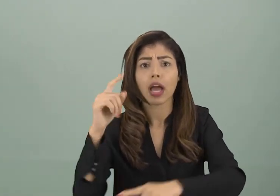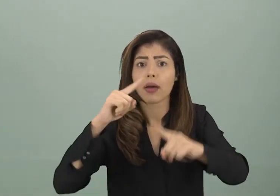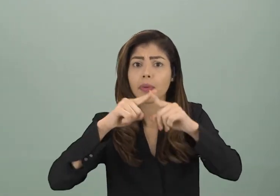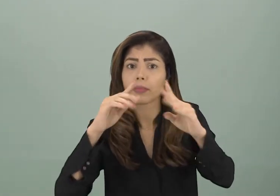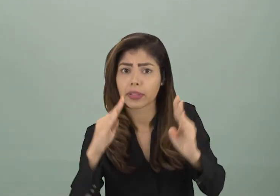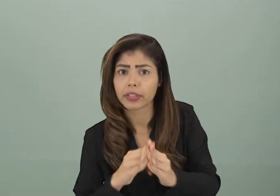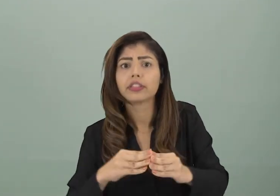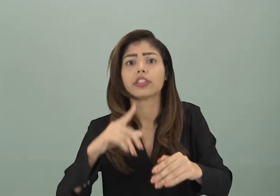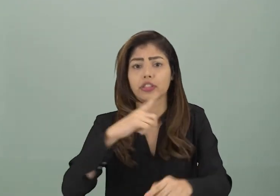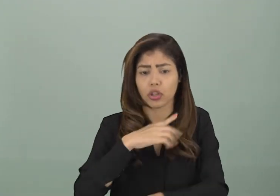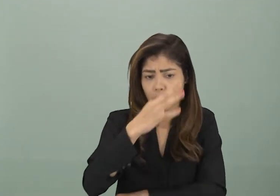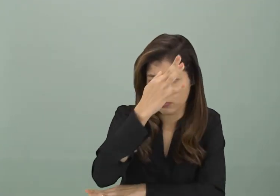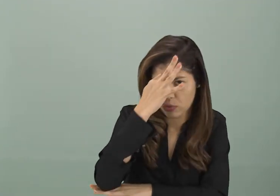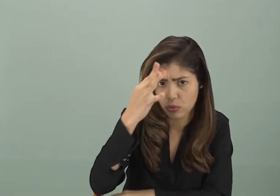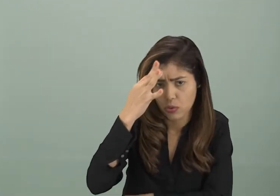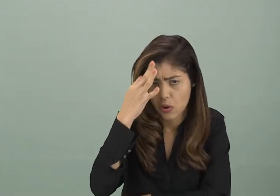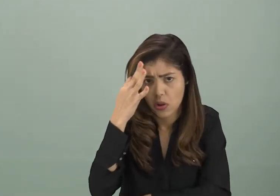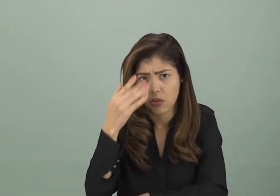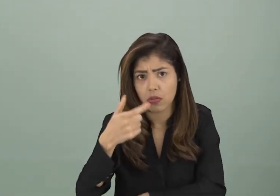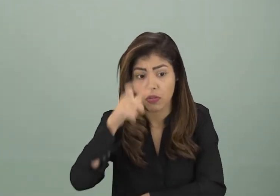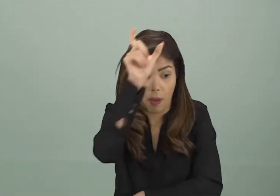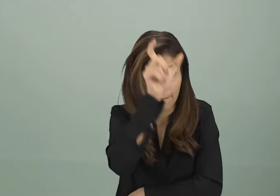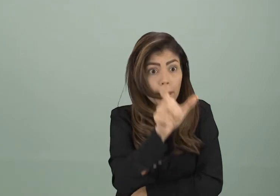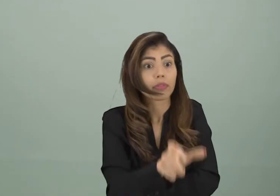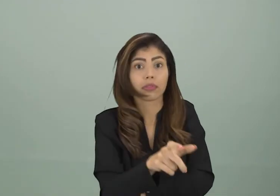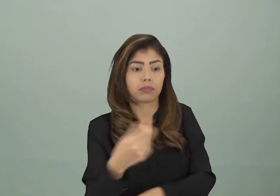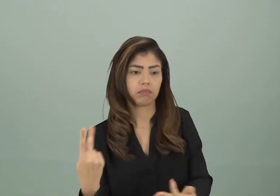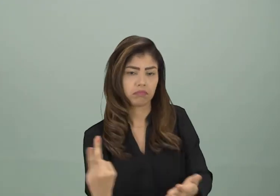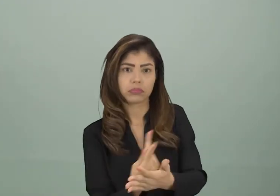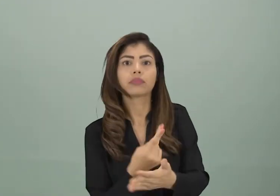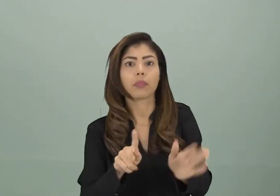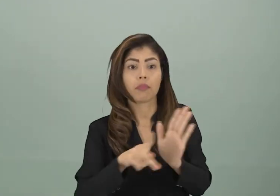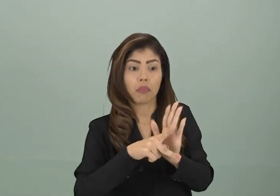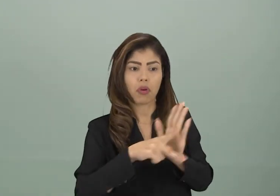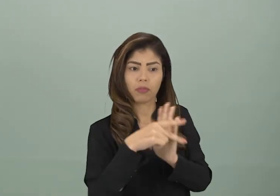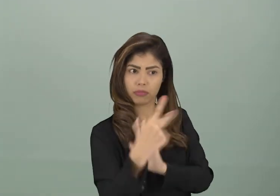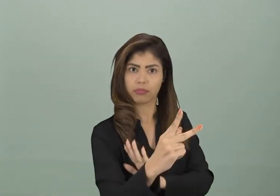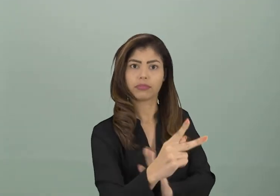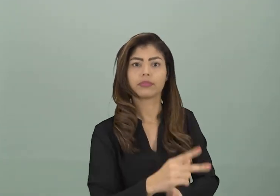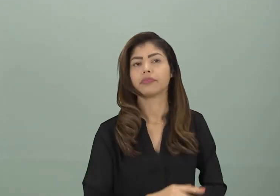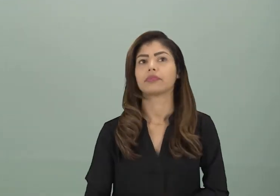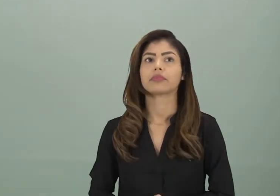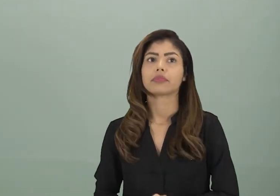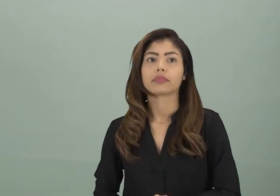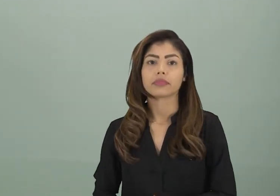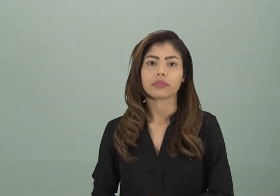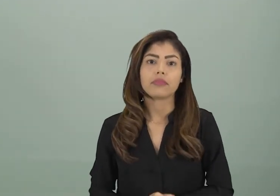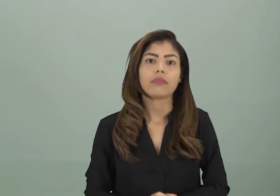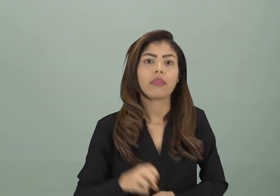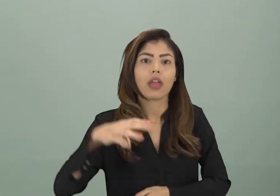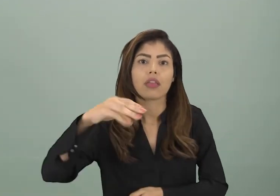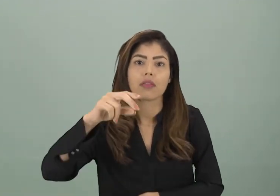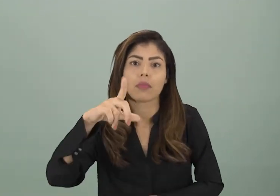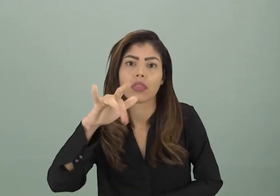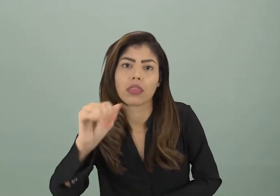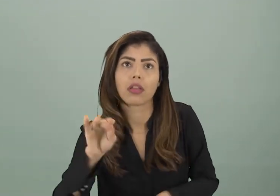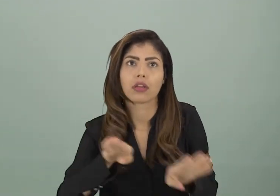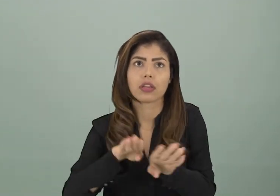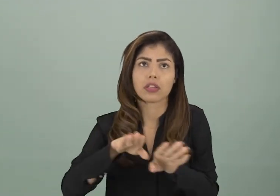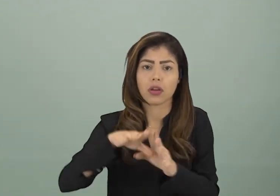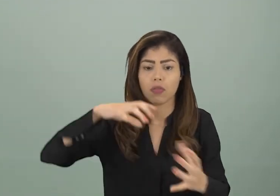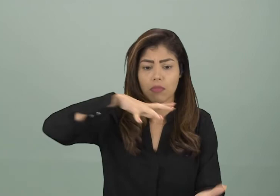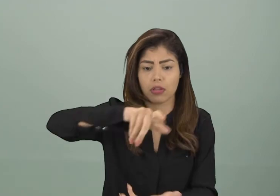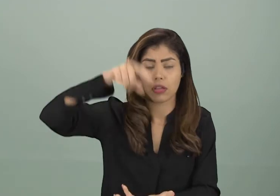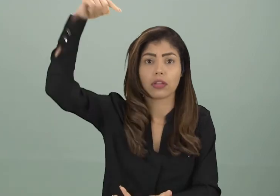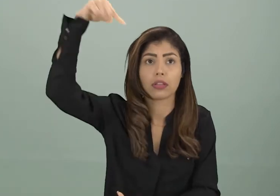tinha esse filósofo como referência também. Vamos lá. Esse modelo que tinha a Terra como centro,